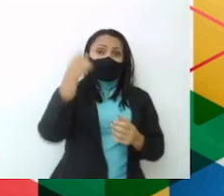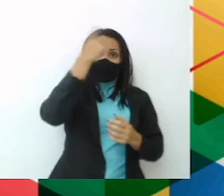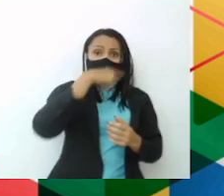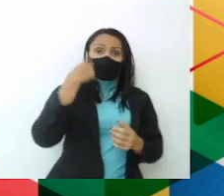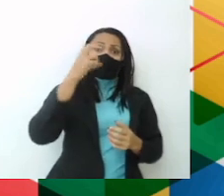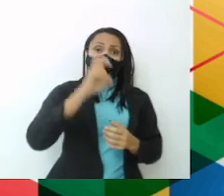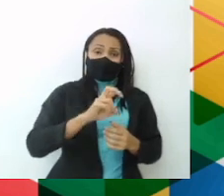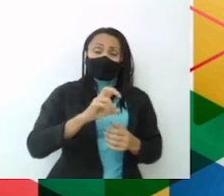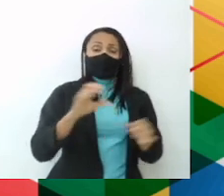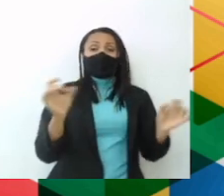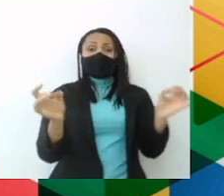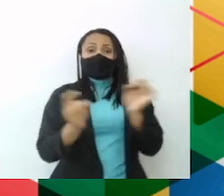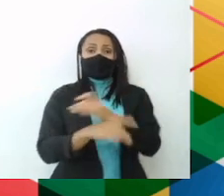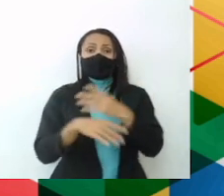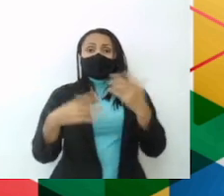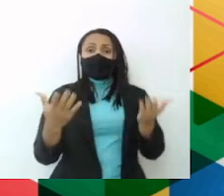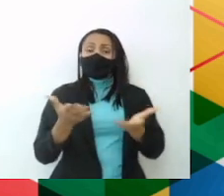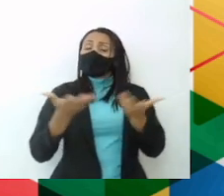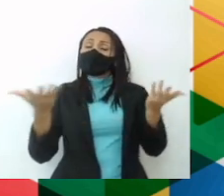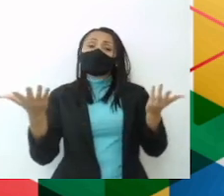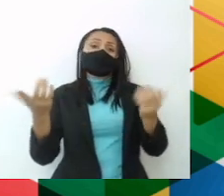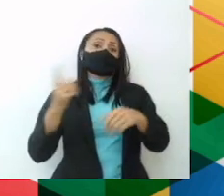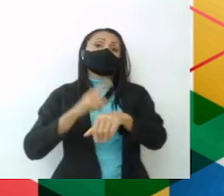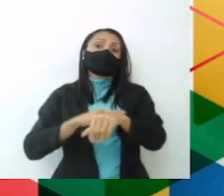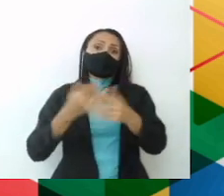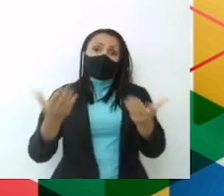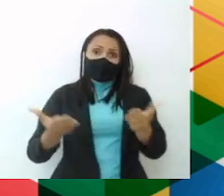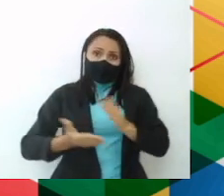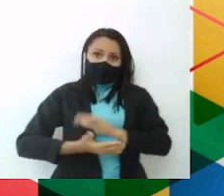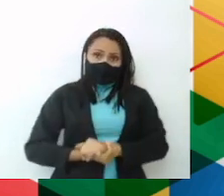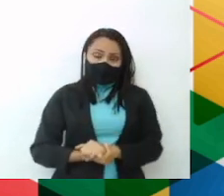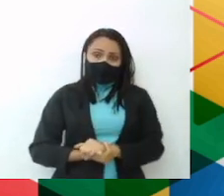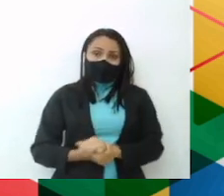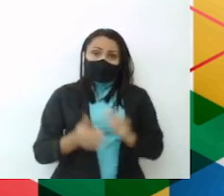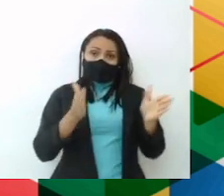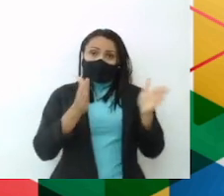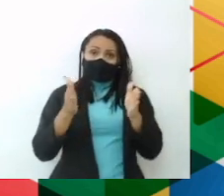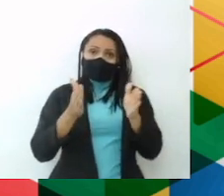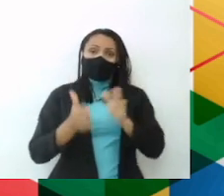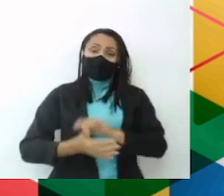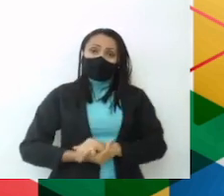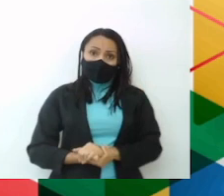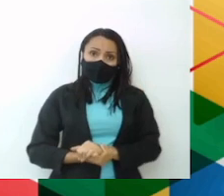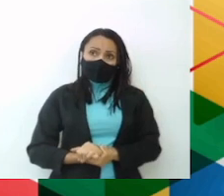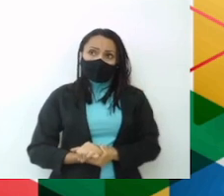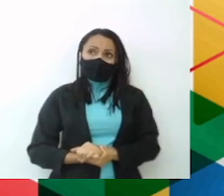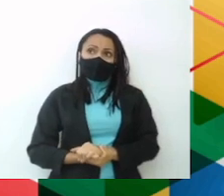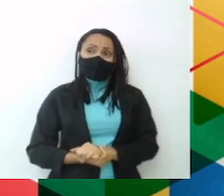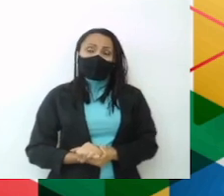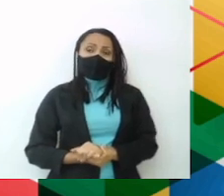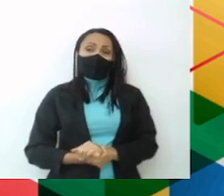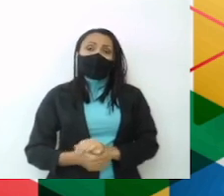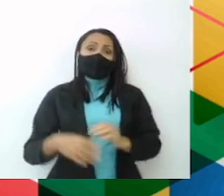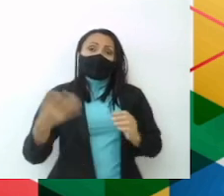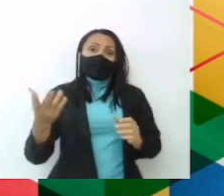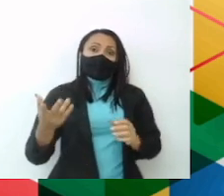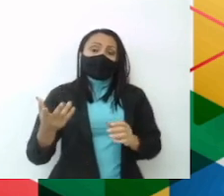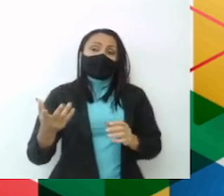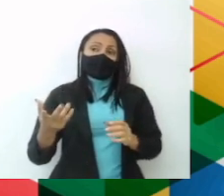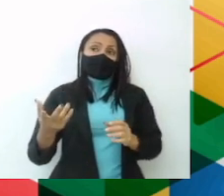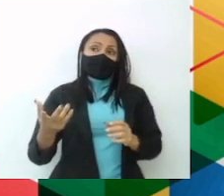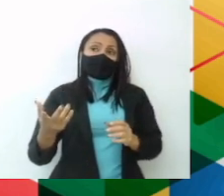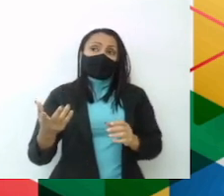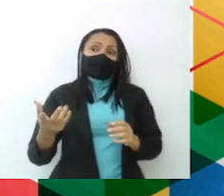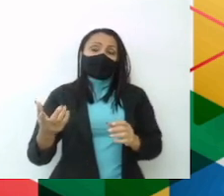conseguir terminar o serviço em quanto tempo? Se eu estou trabalhando menos tempo por dia eu vou conseguir concluir em mais ou menos